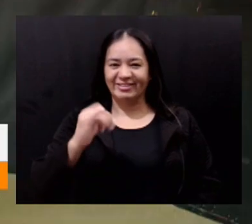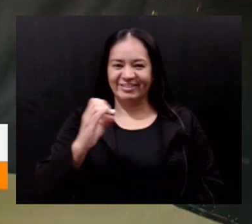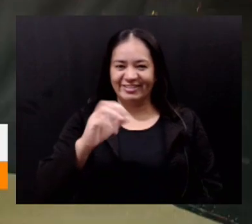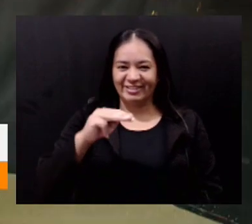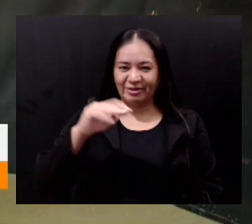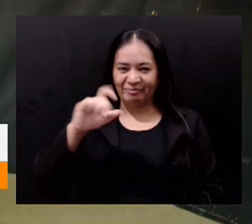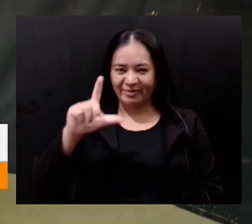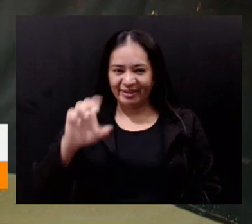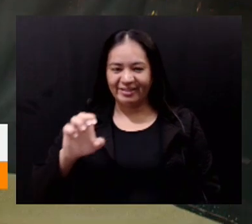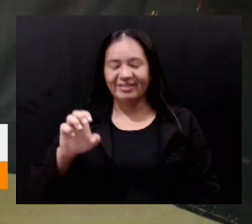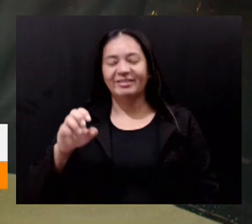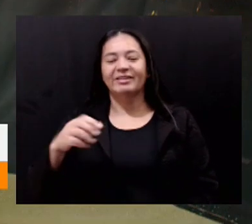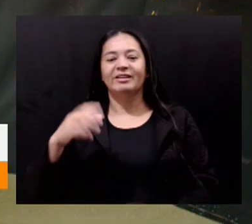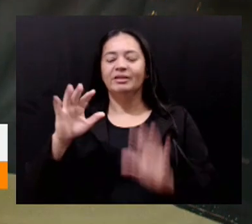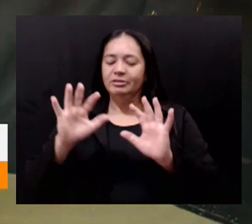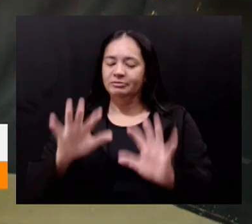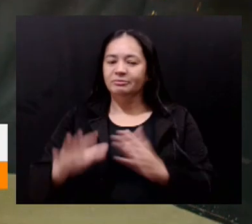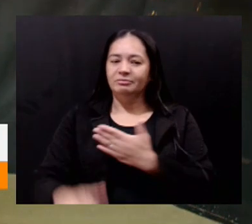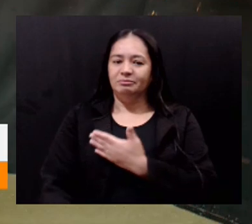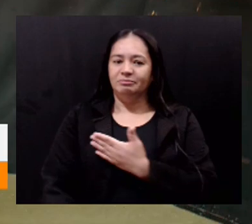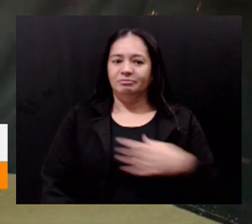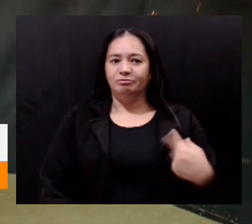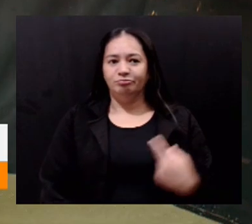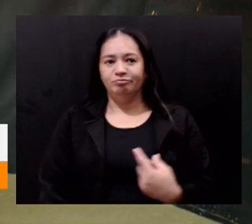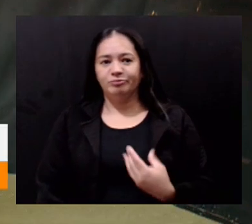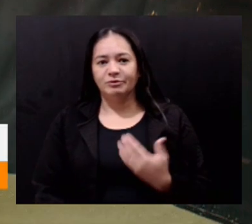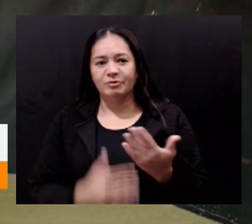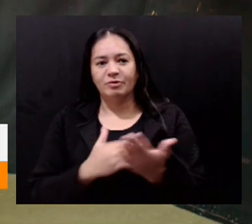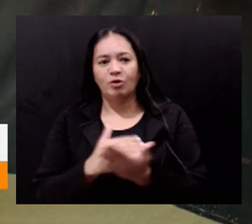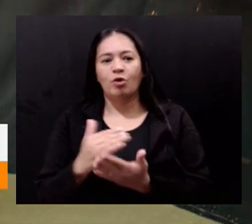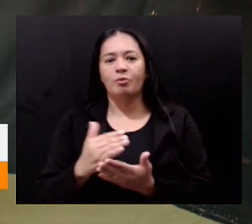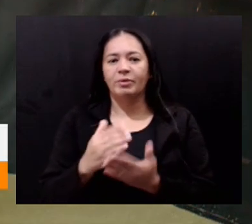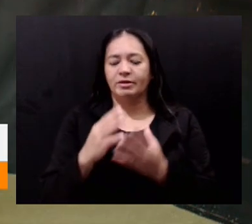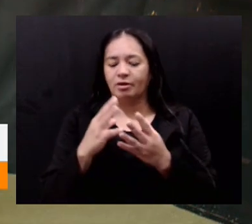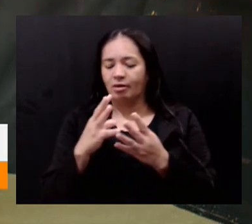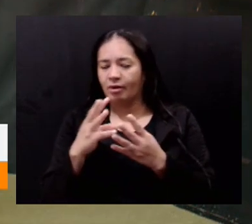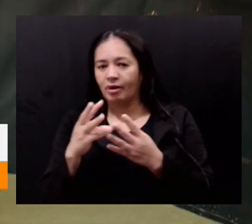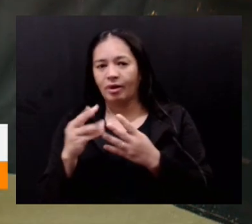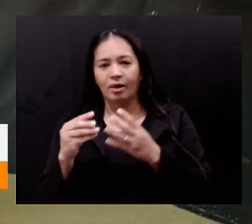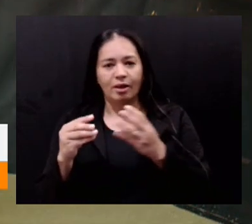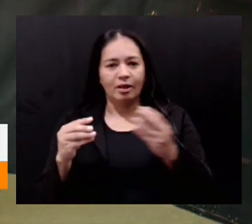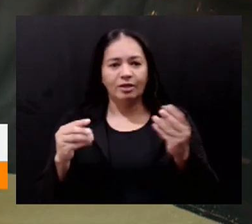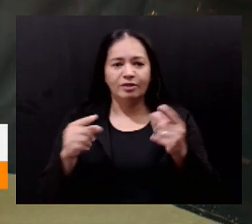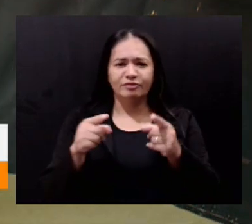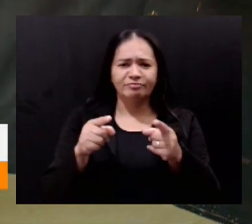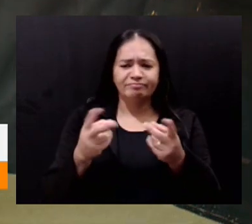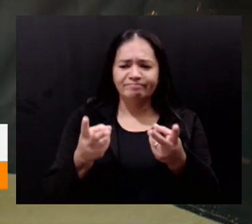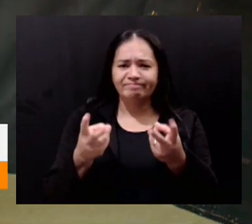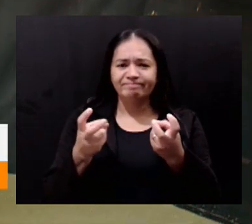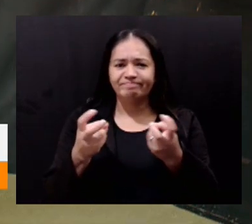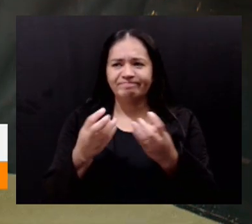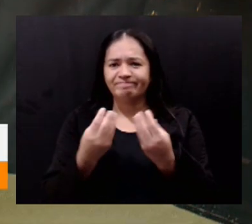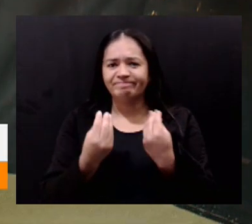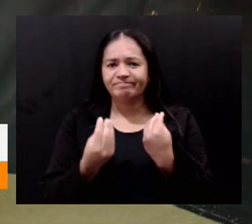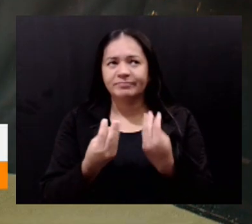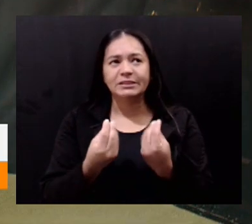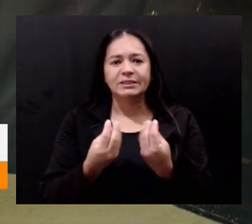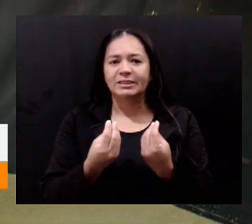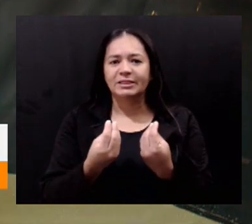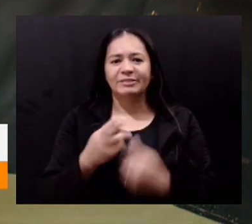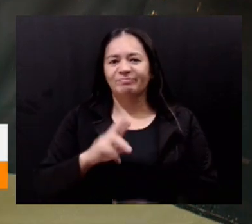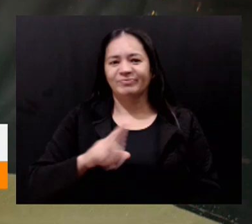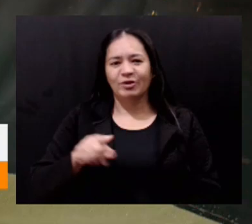gente tem e que de repente elas começam a se desfazer e você vê que, realmente não era aquilo que você pensava,